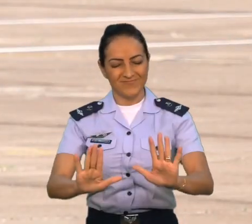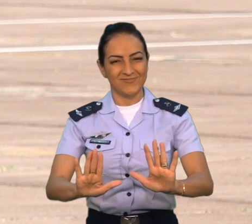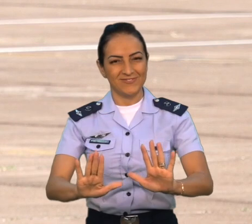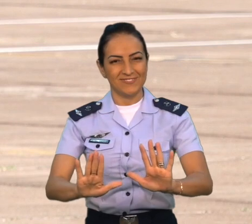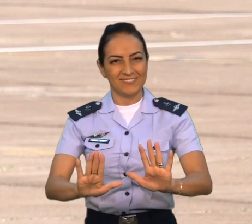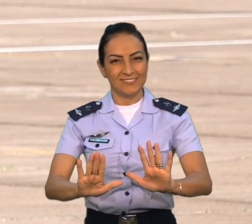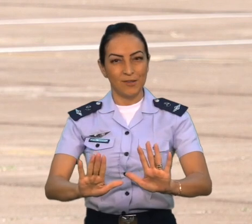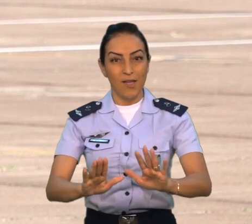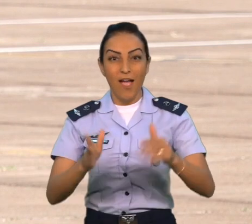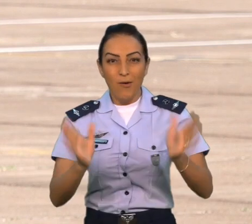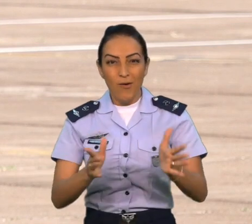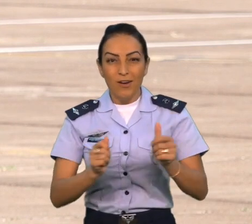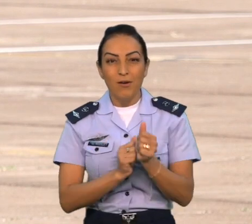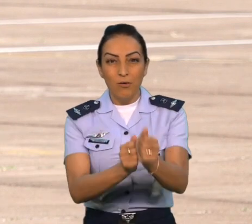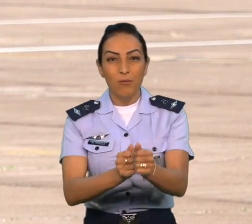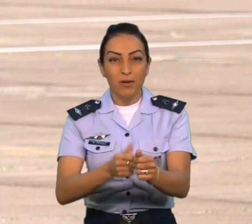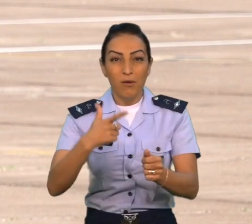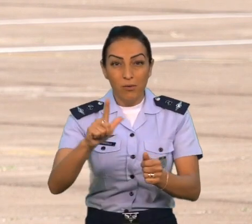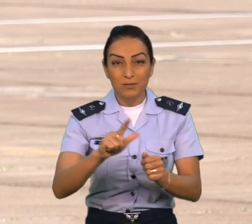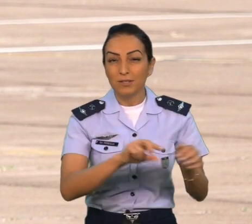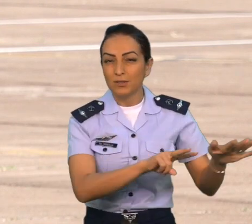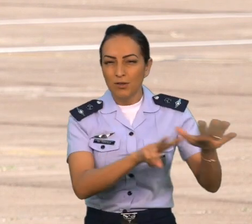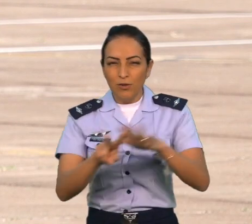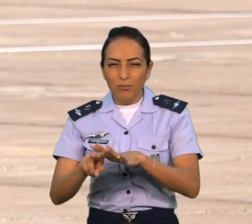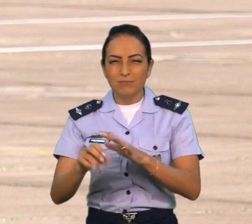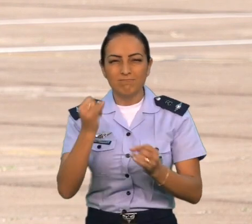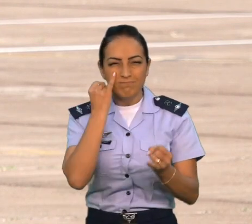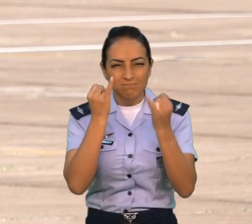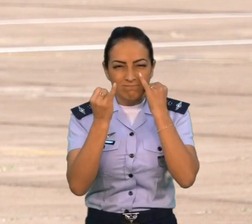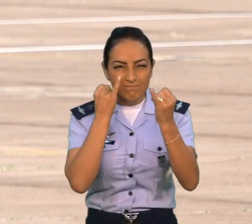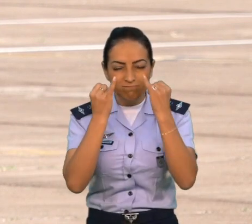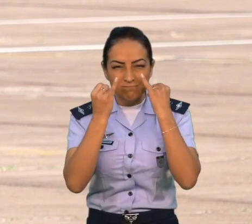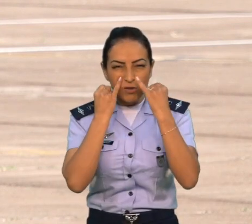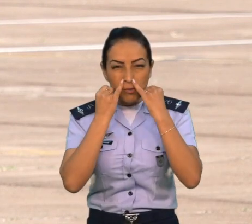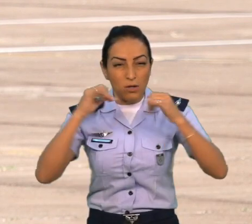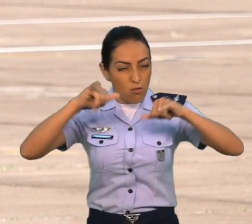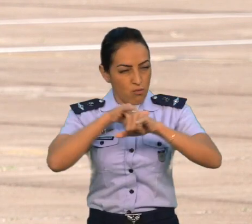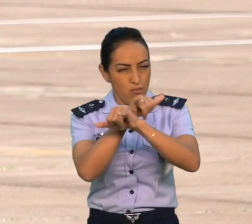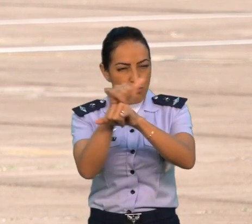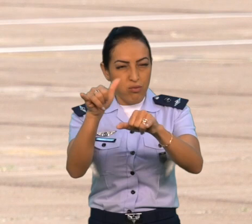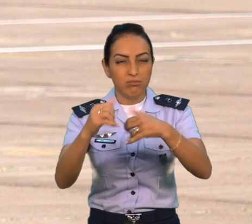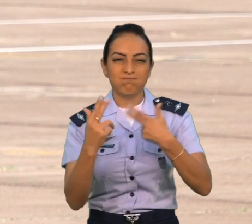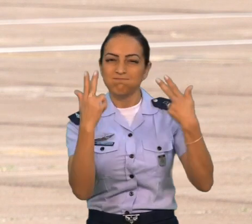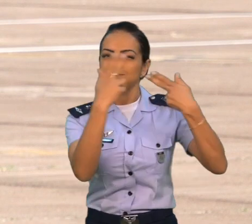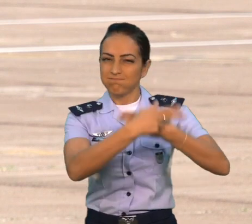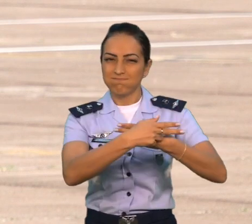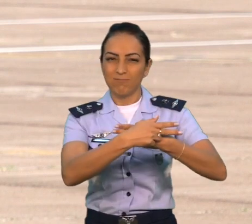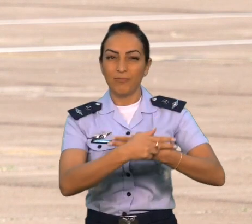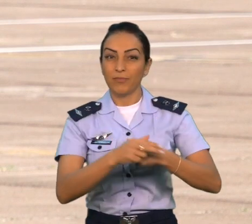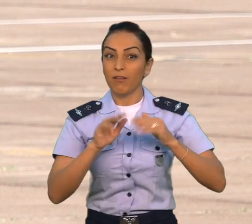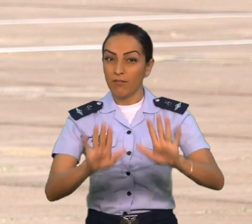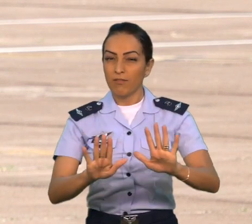por aqui. Acompanhe na próxima semana o que aconteceu no Simpósio de Aviações e de Infantaria.